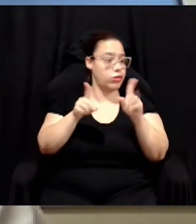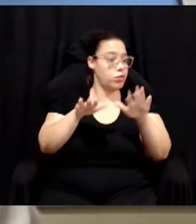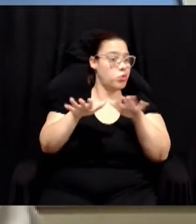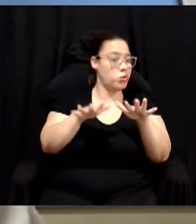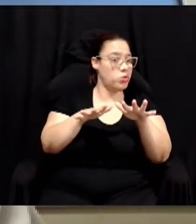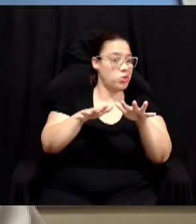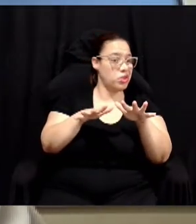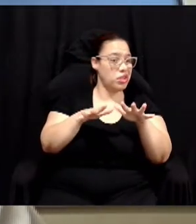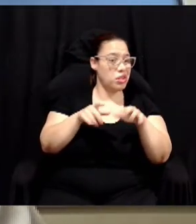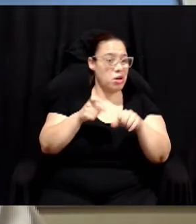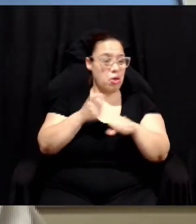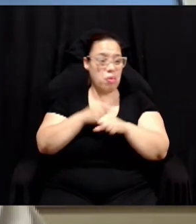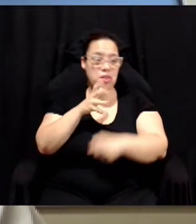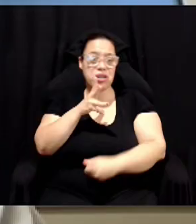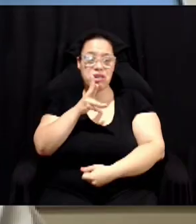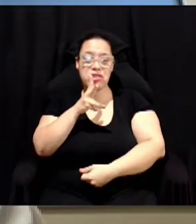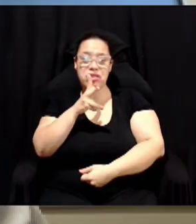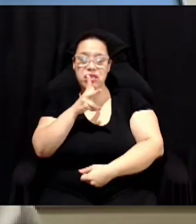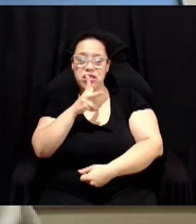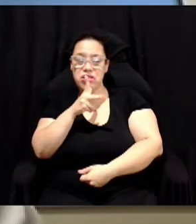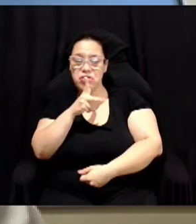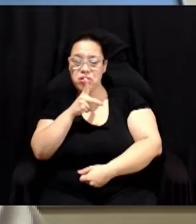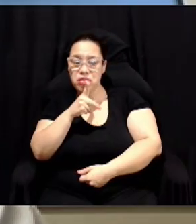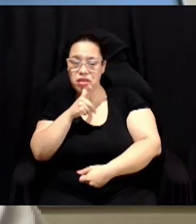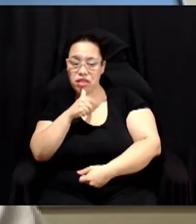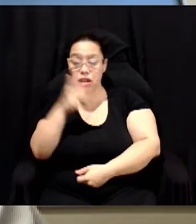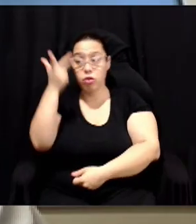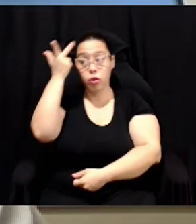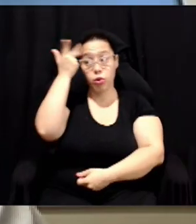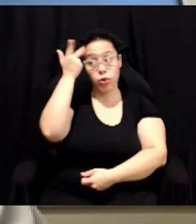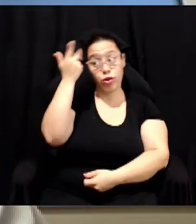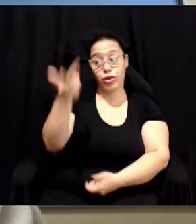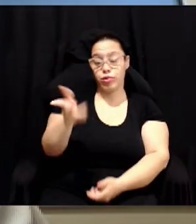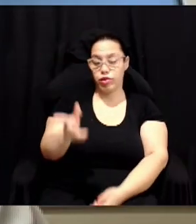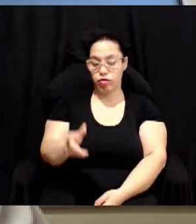mais devagar do que o habitual. E depois